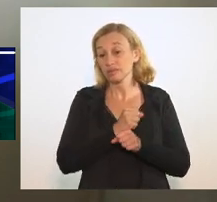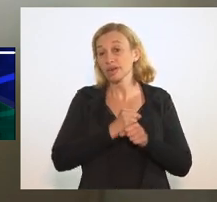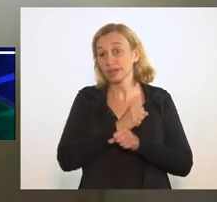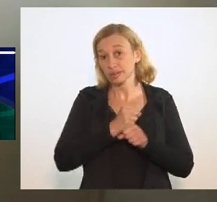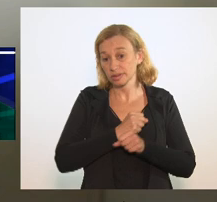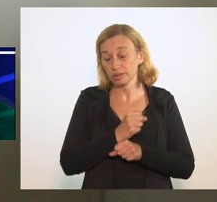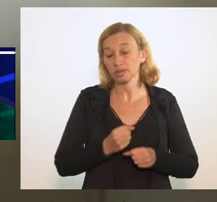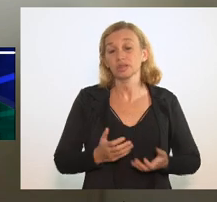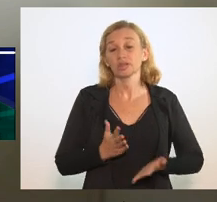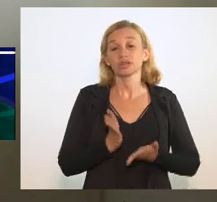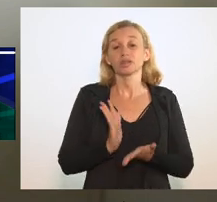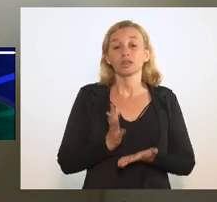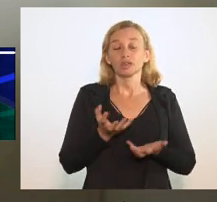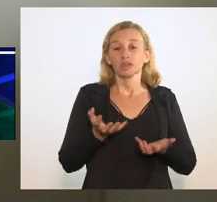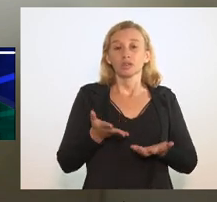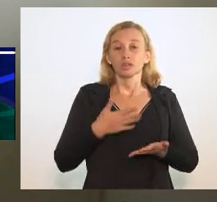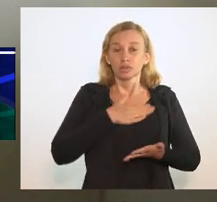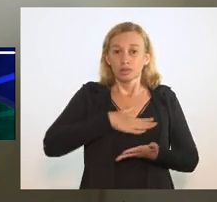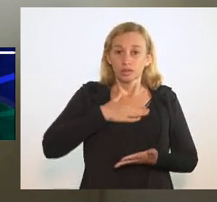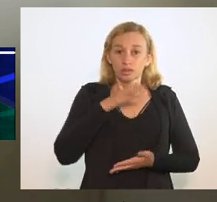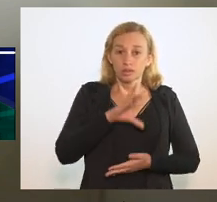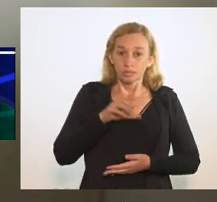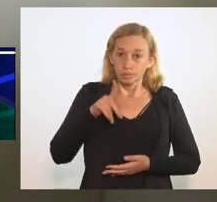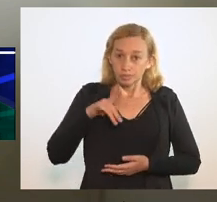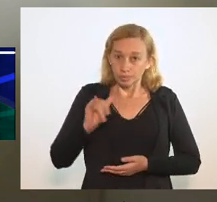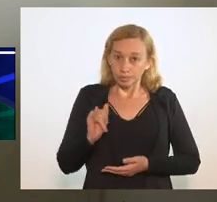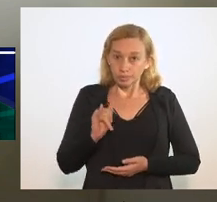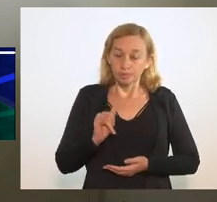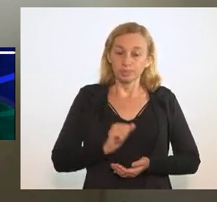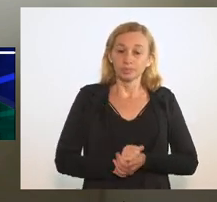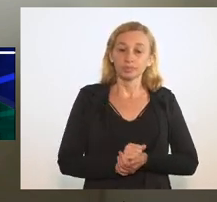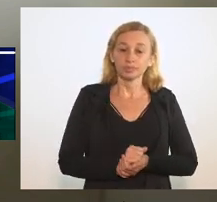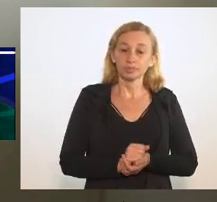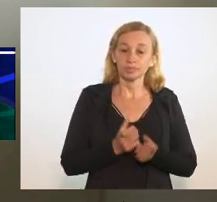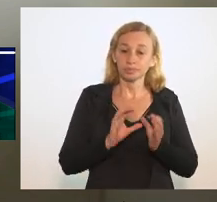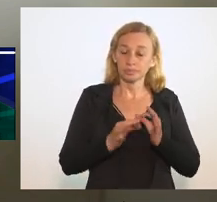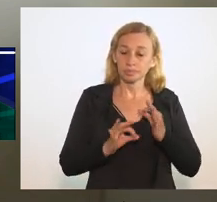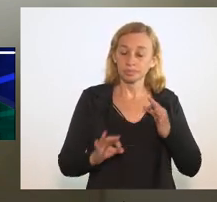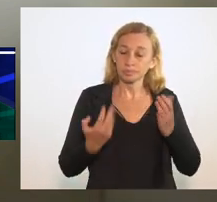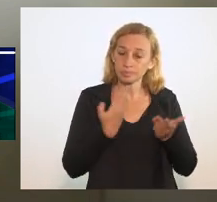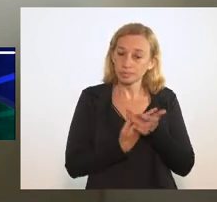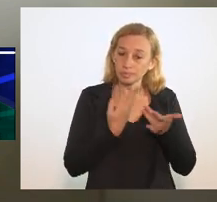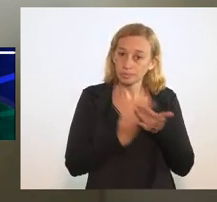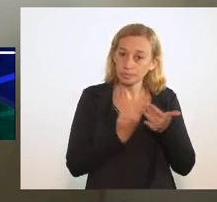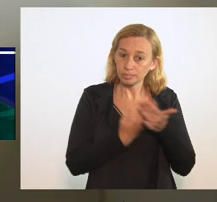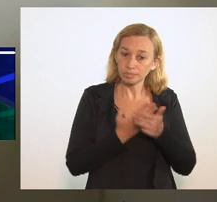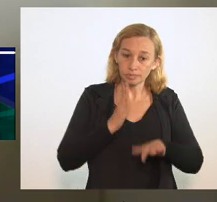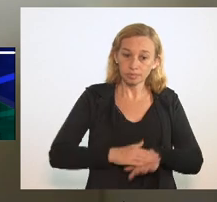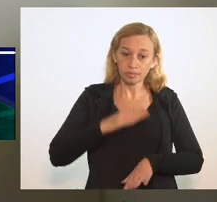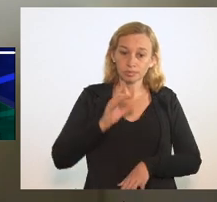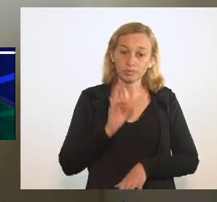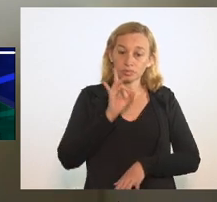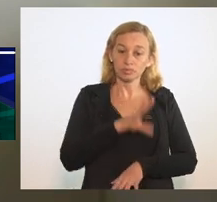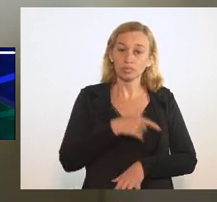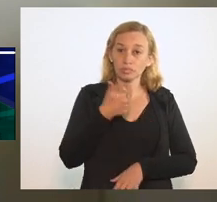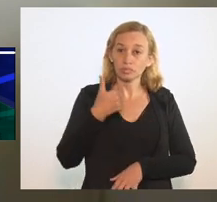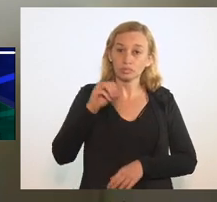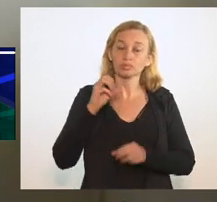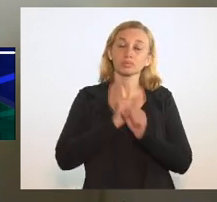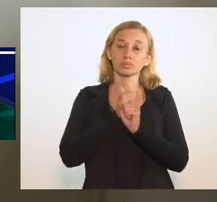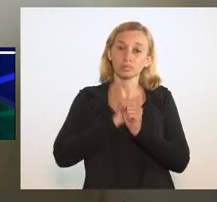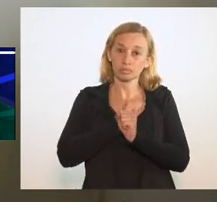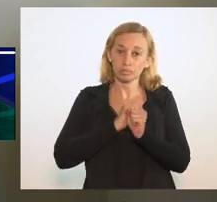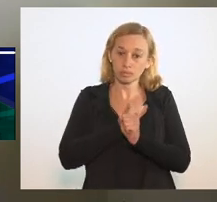eu gostaria que esta CPI estendesse esse estudo para os últimos 10